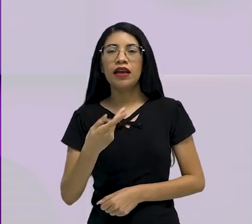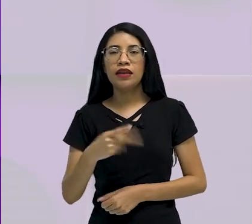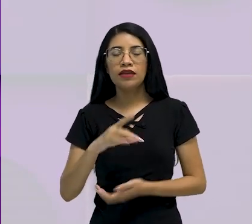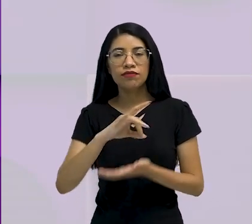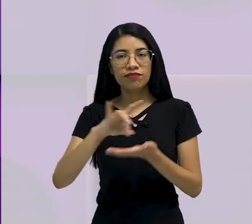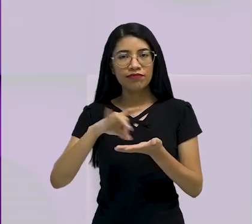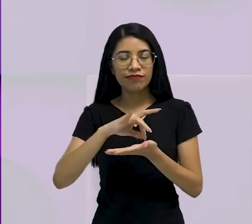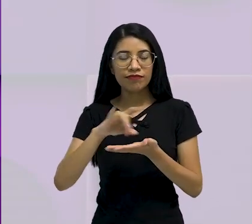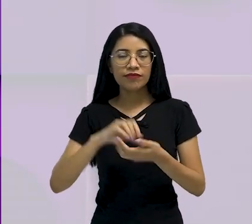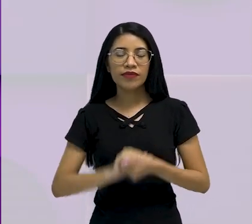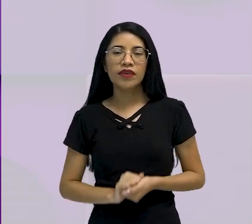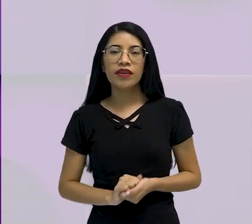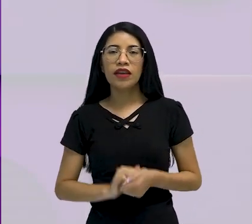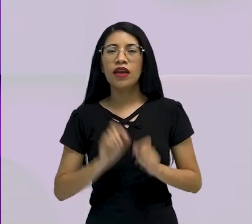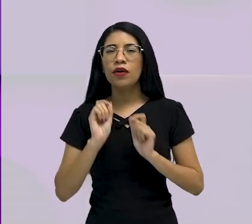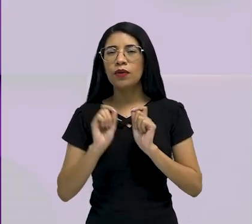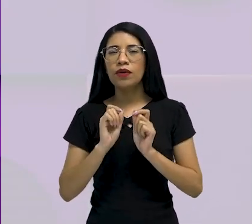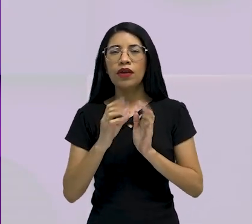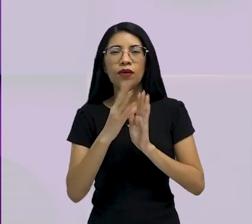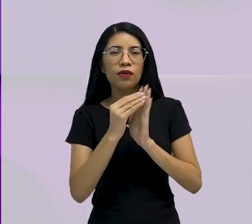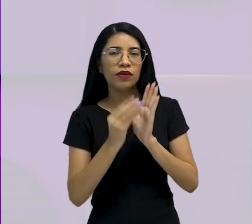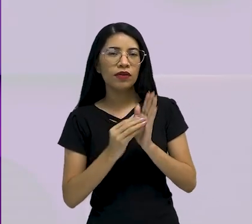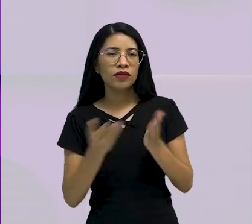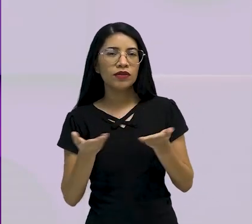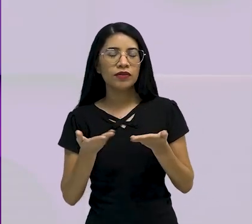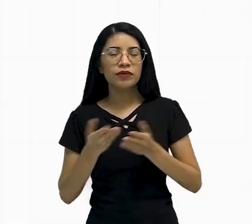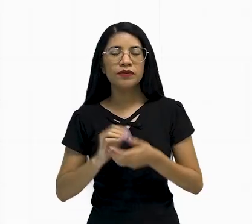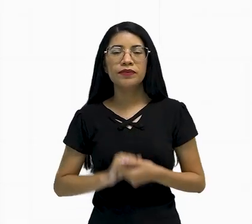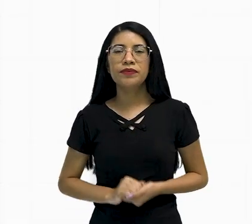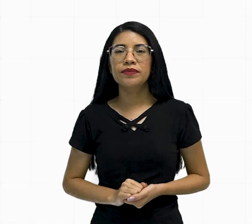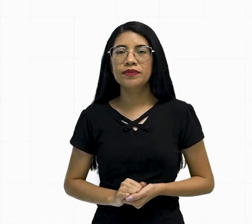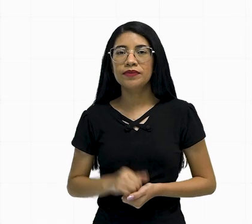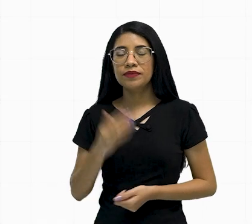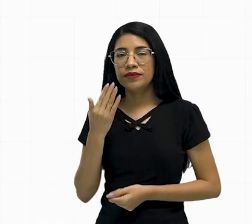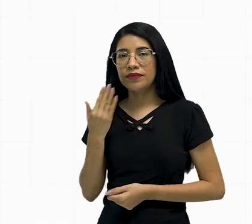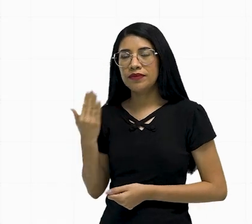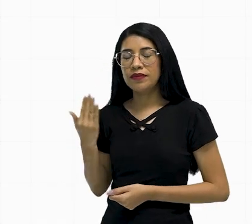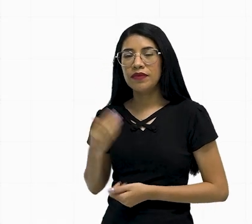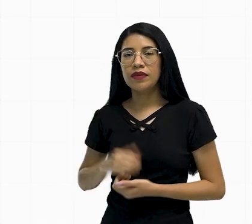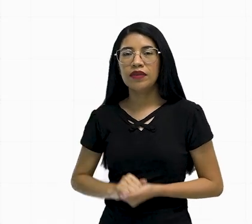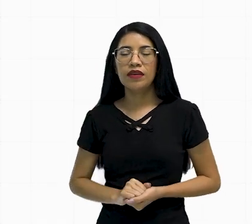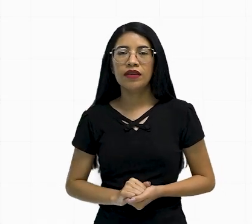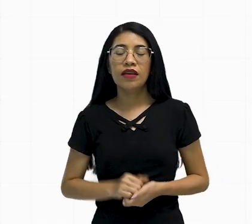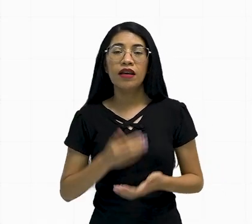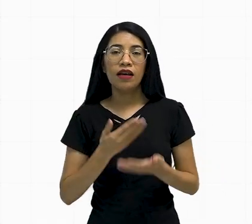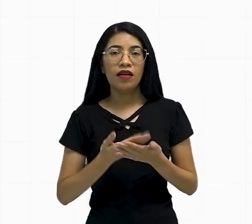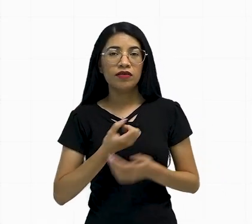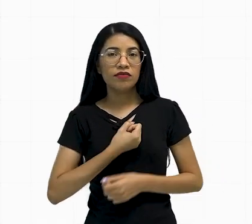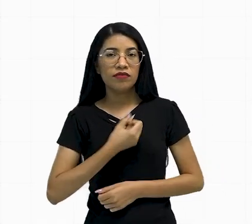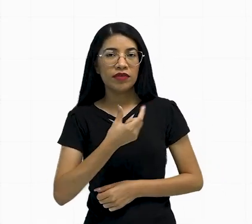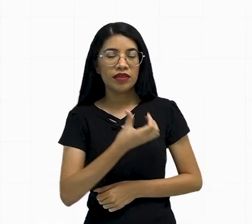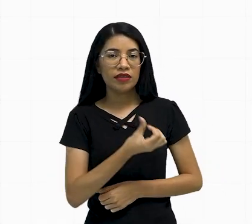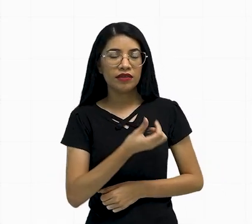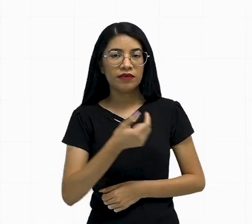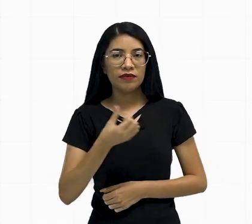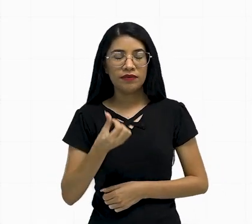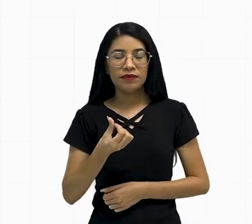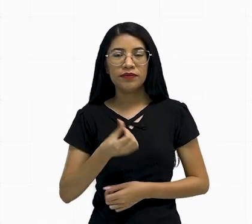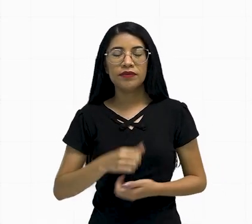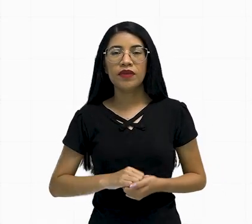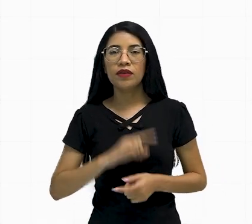Centro de Mídias, e vamos verificar o assunto dessa aula. Nós temos então aula de número